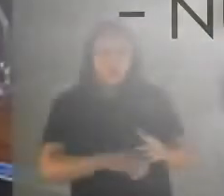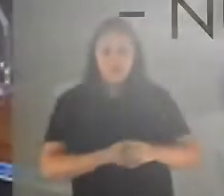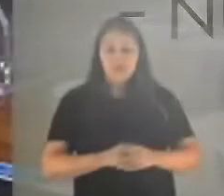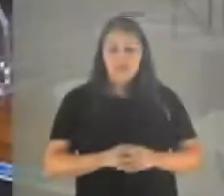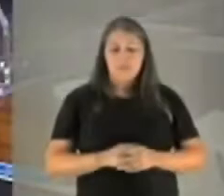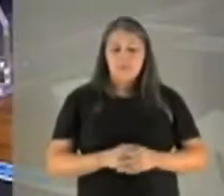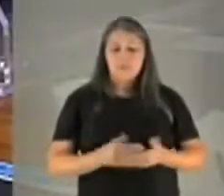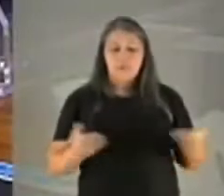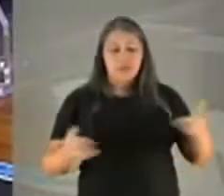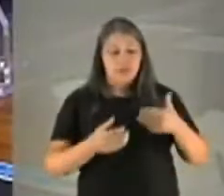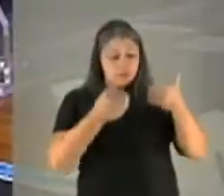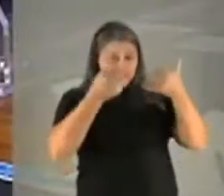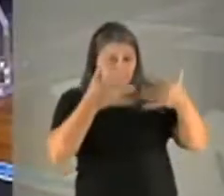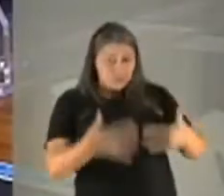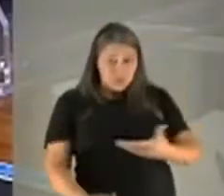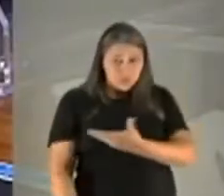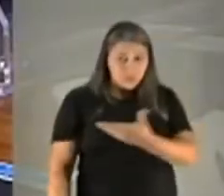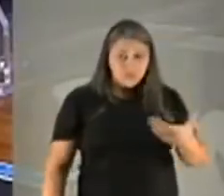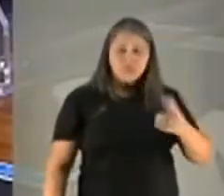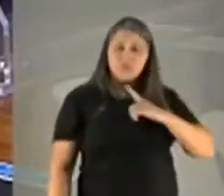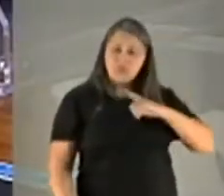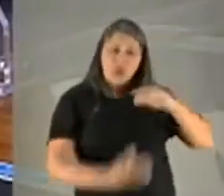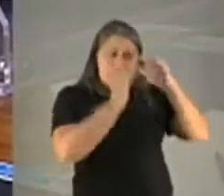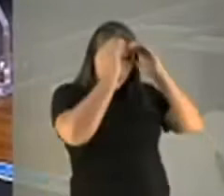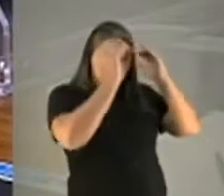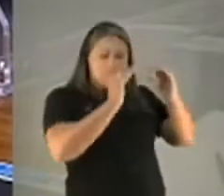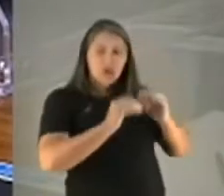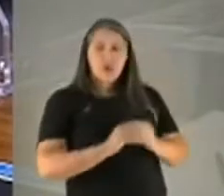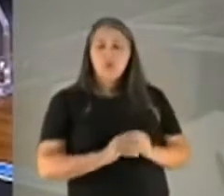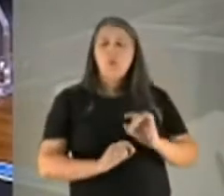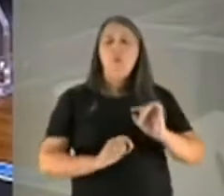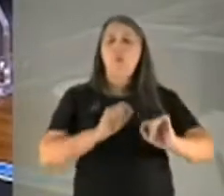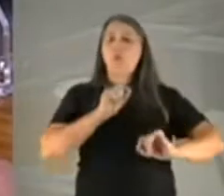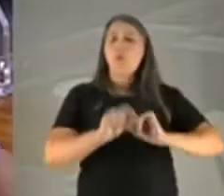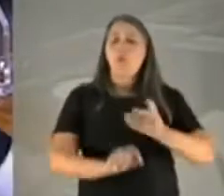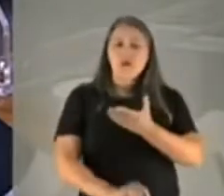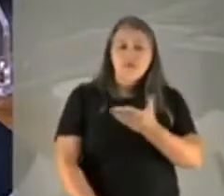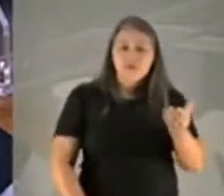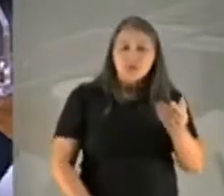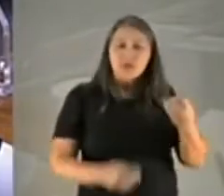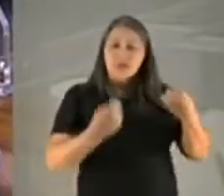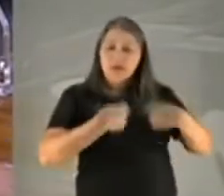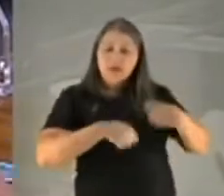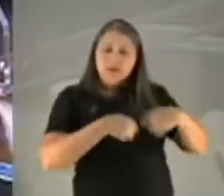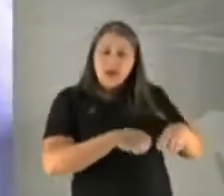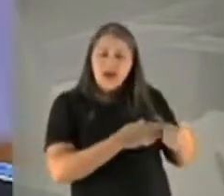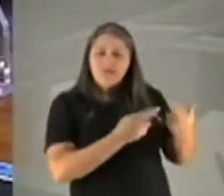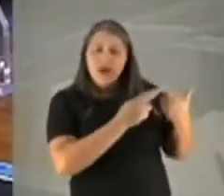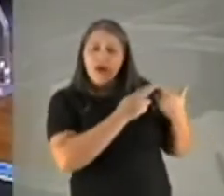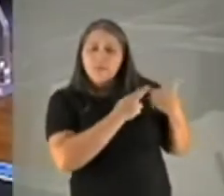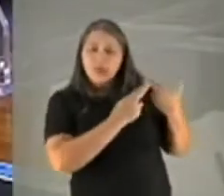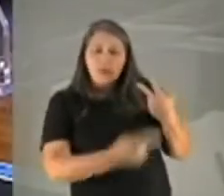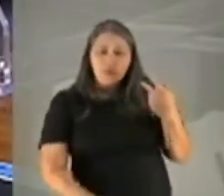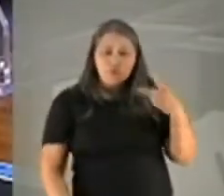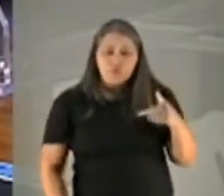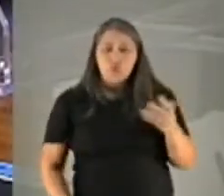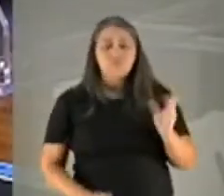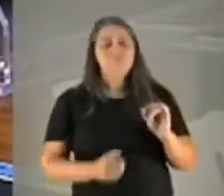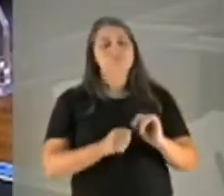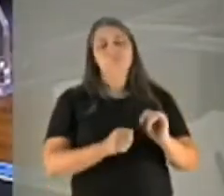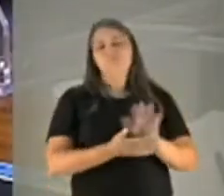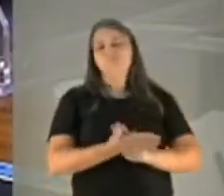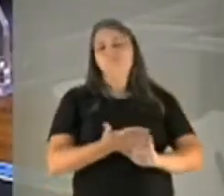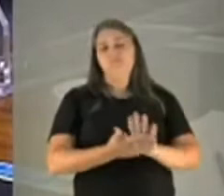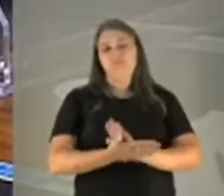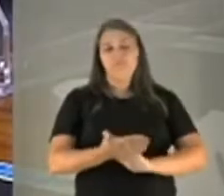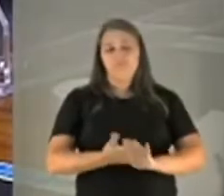eu estou falando com a senhora respeitosamente o que era da sua alçada infelizmente a senhora não